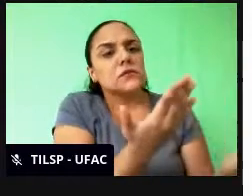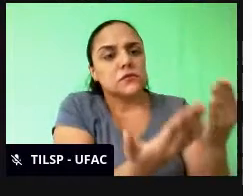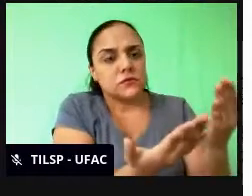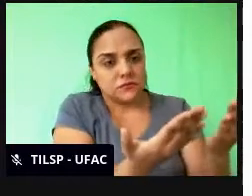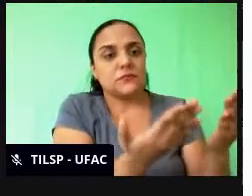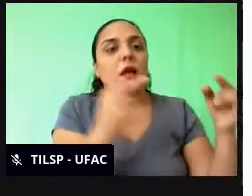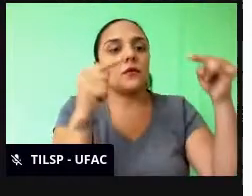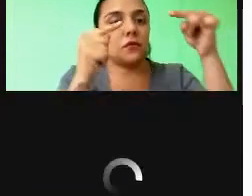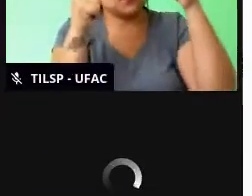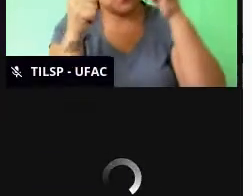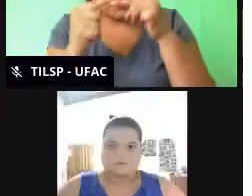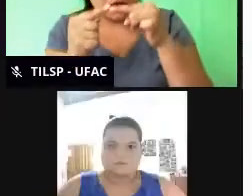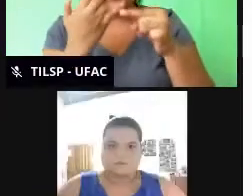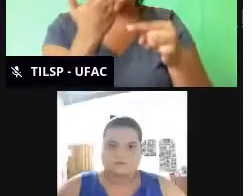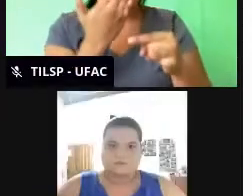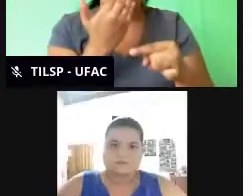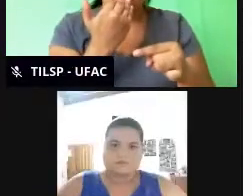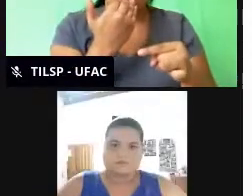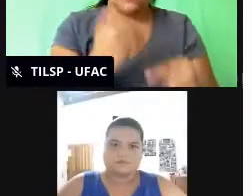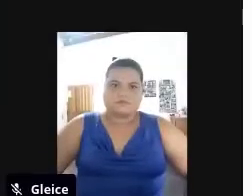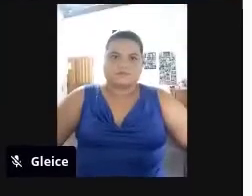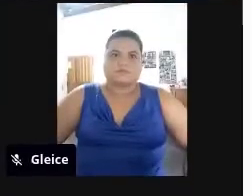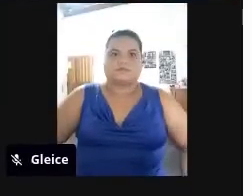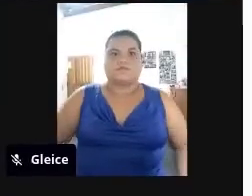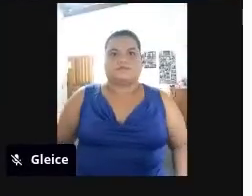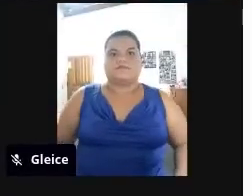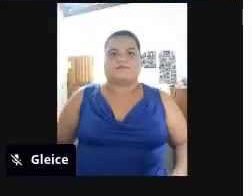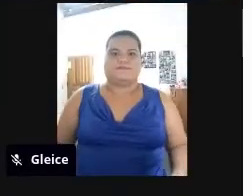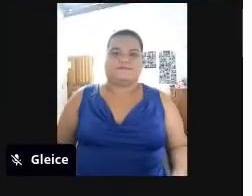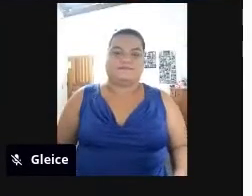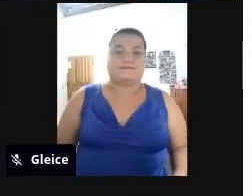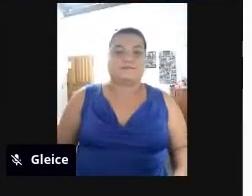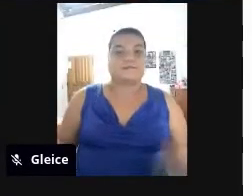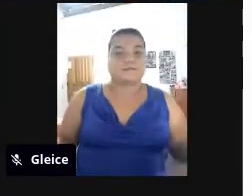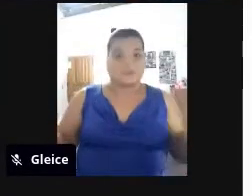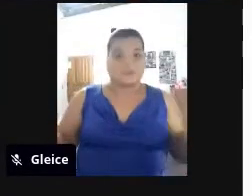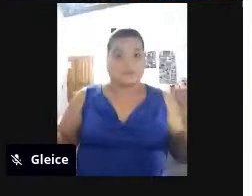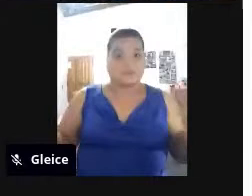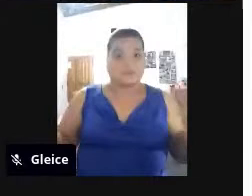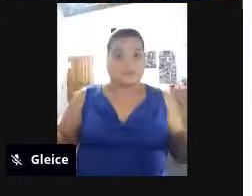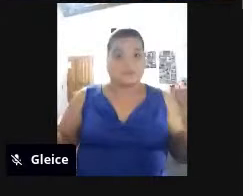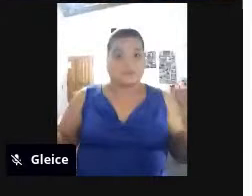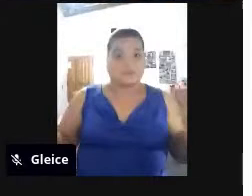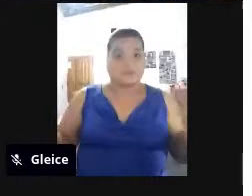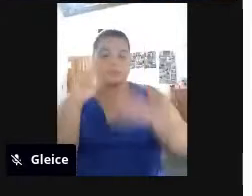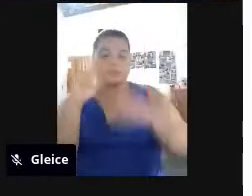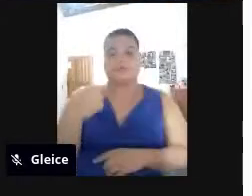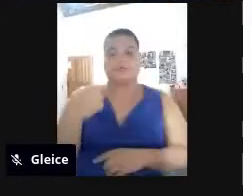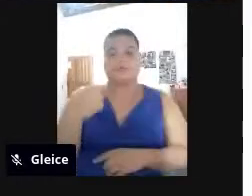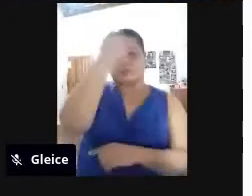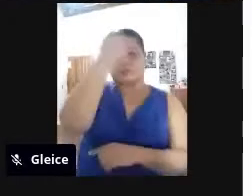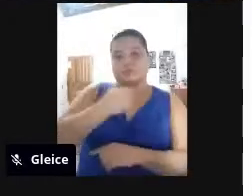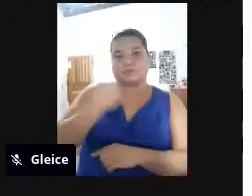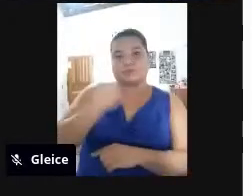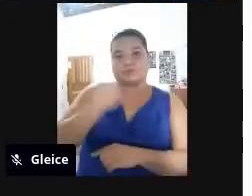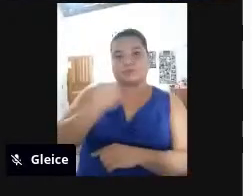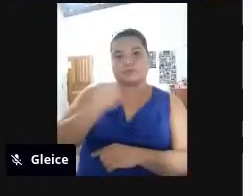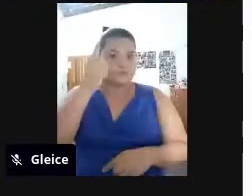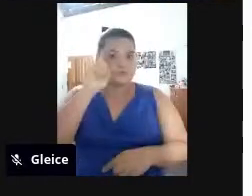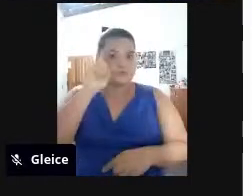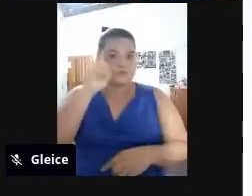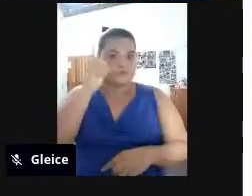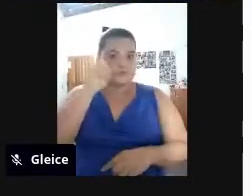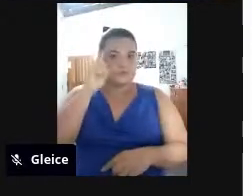que realizam uma atividade moderada, cerca de 1 hora por dia, então vejam, se ele está